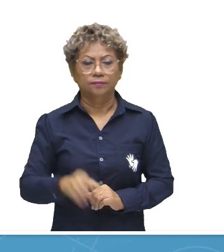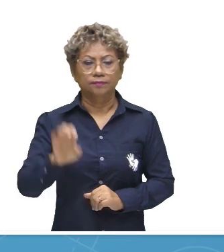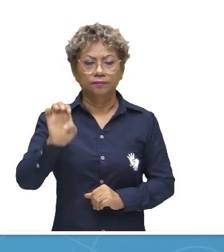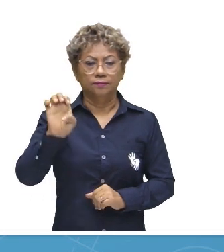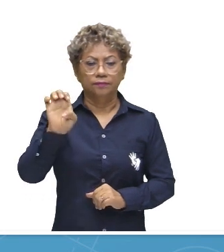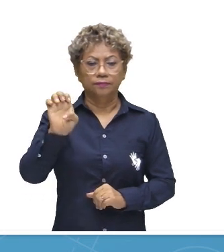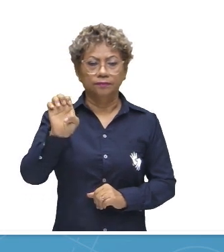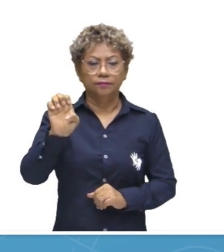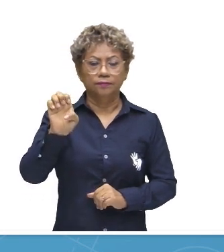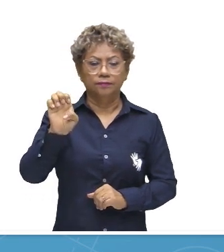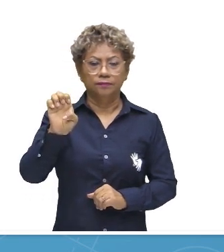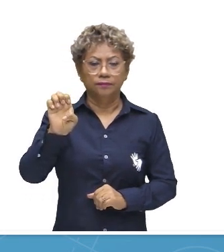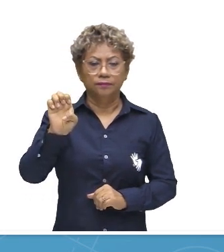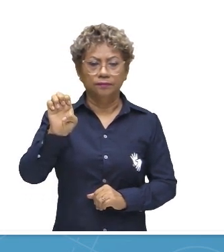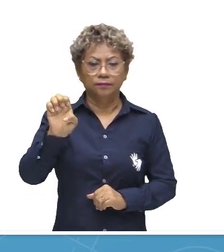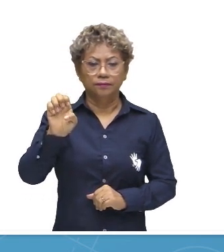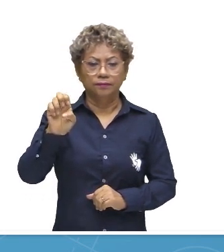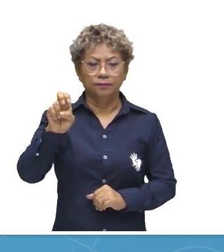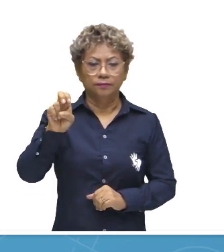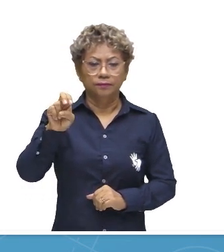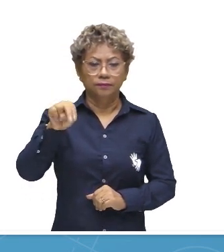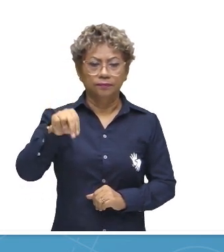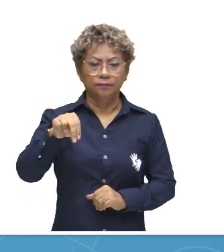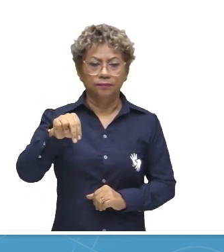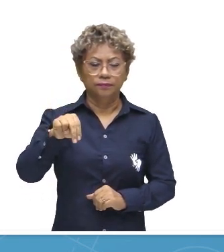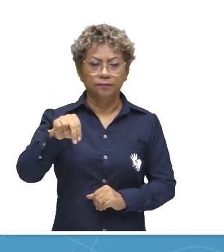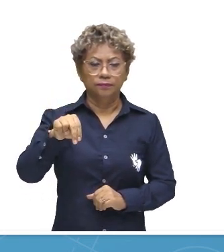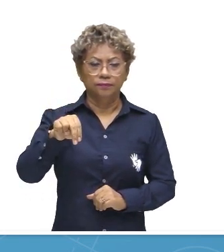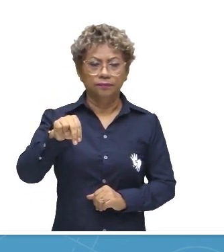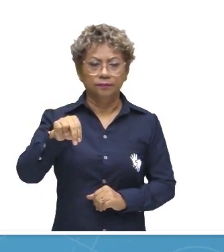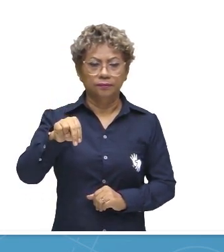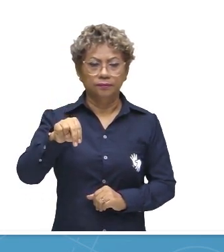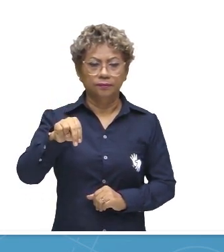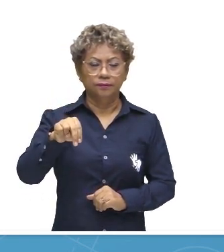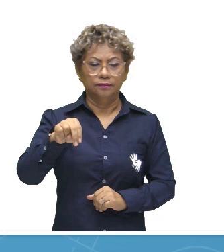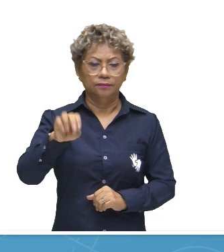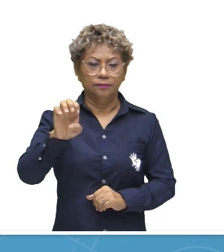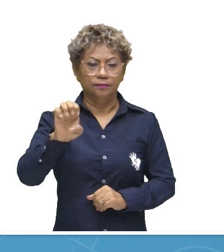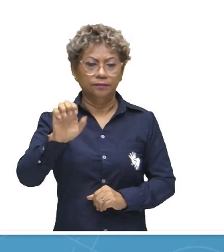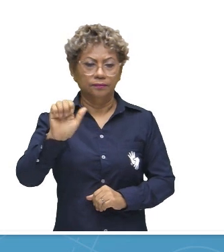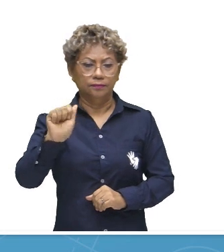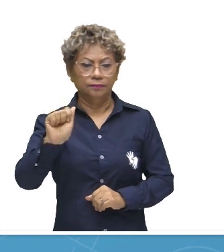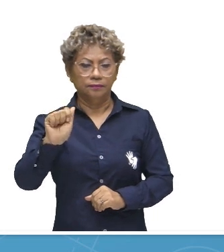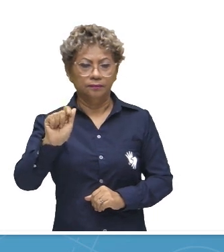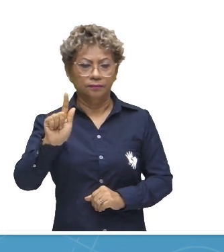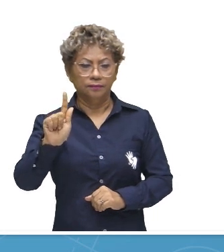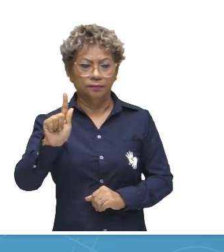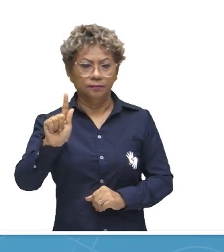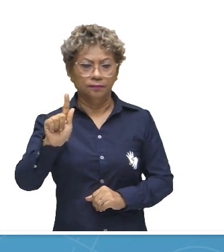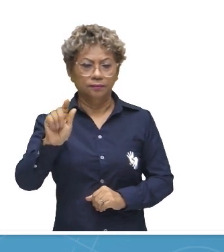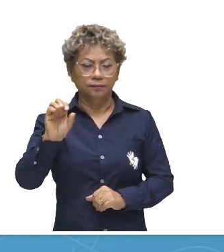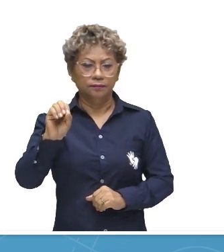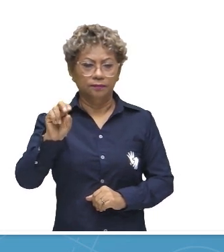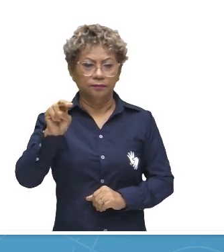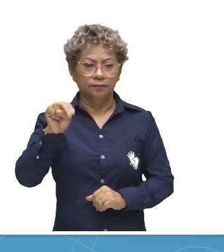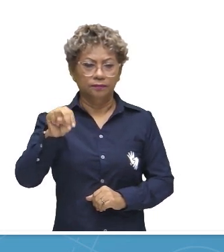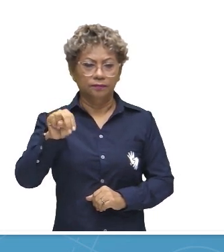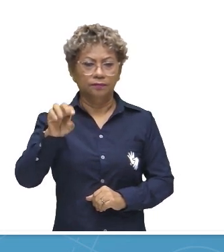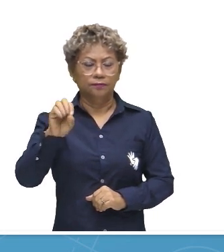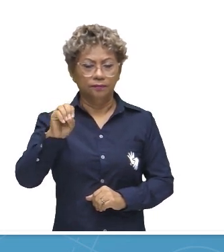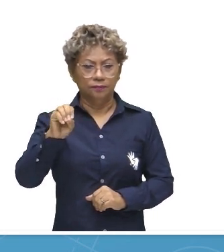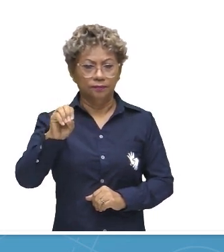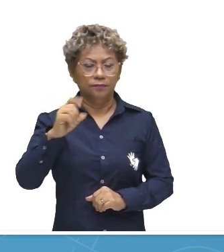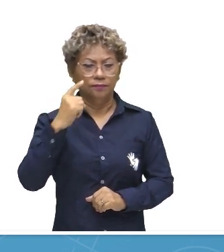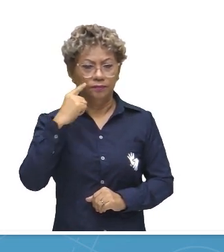nós vimos aqui, né, vários polígonos, né, a sua nomenclatura relacionada em função ao número de